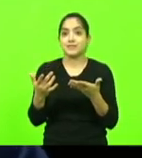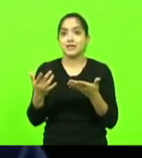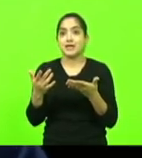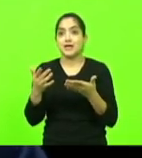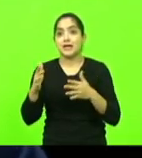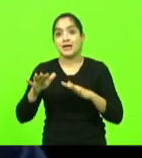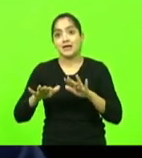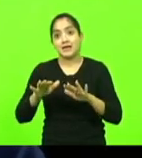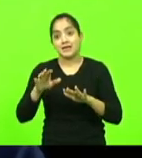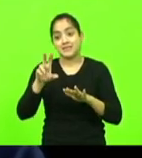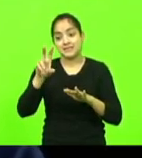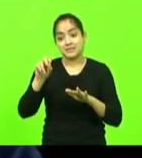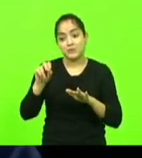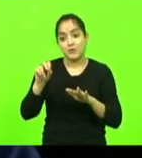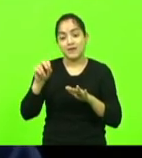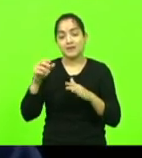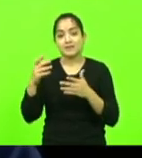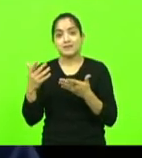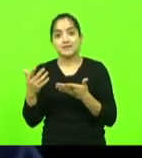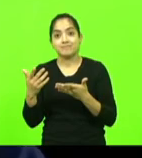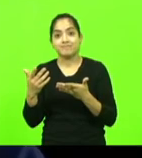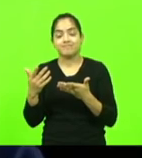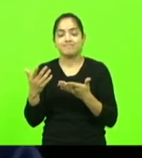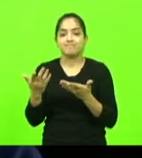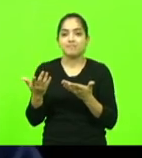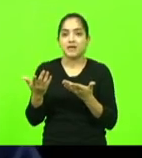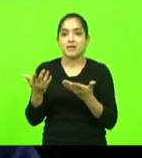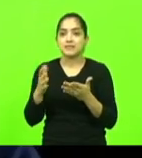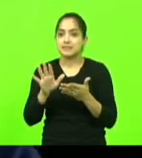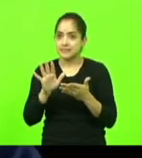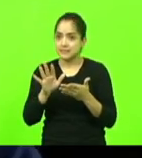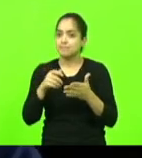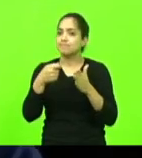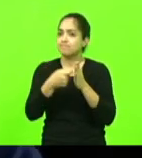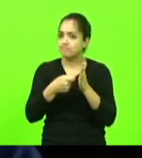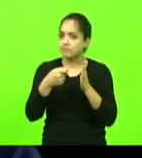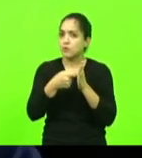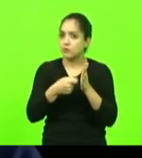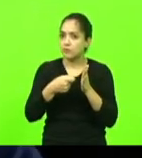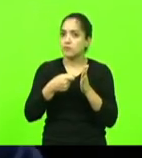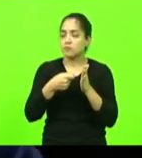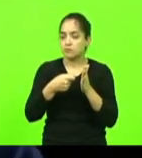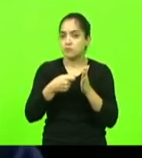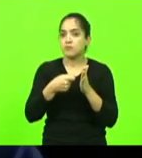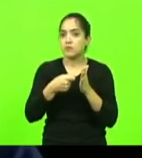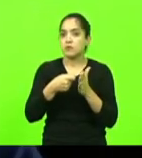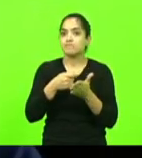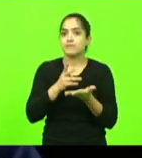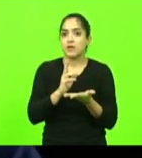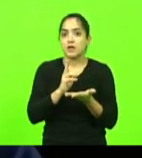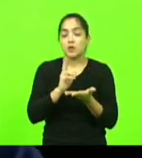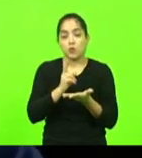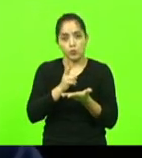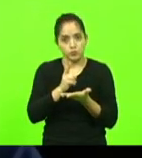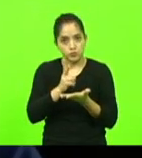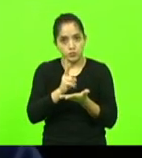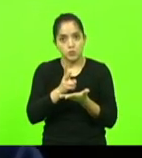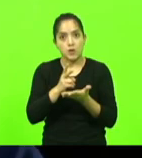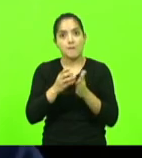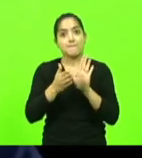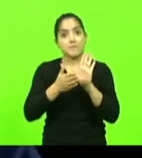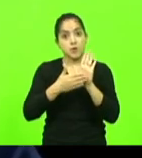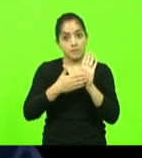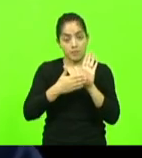a gente não se pode se contentar com 50, né? Mas a gente vai batalhar para que a proposta, já